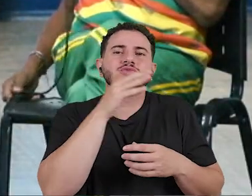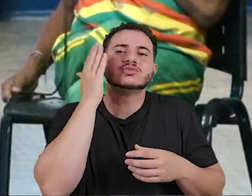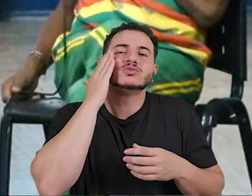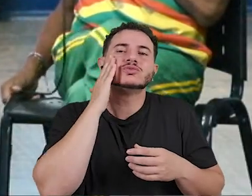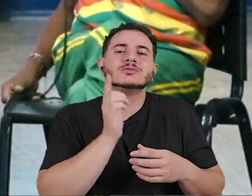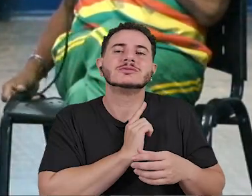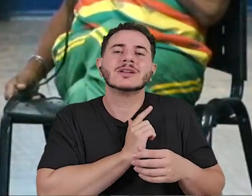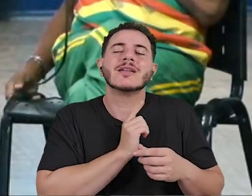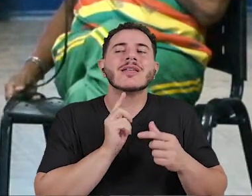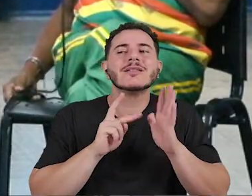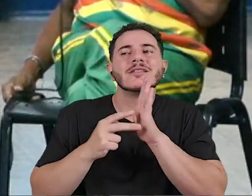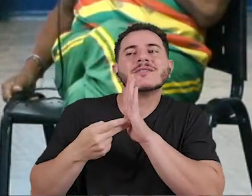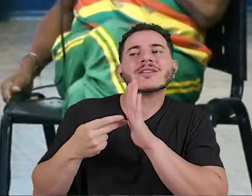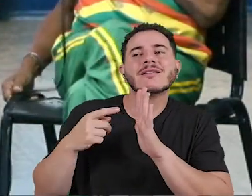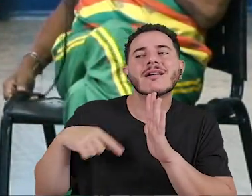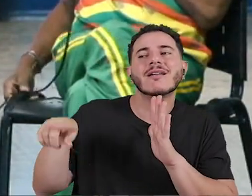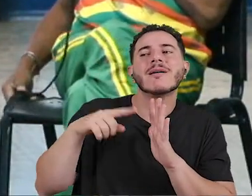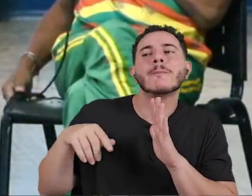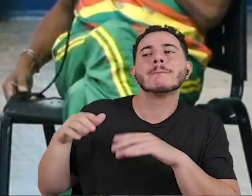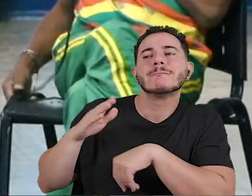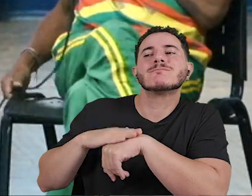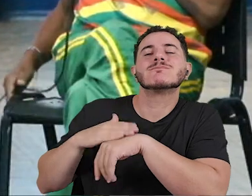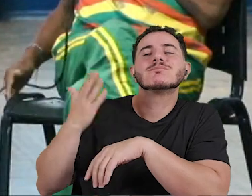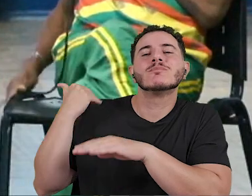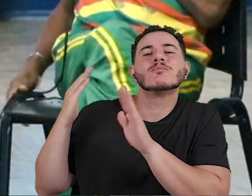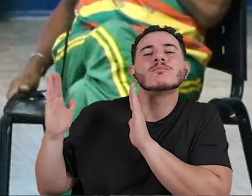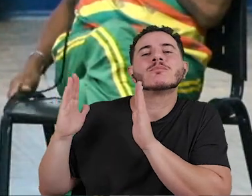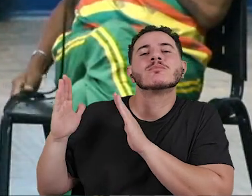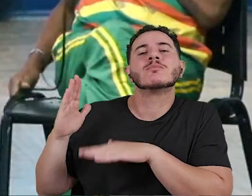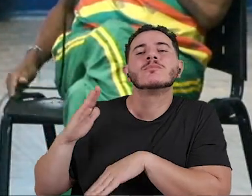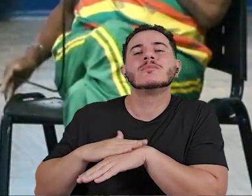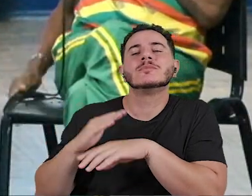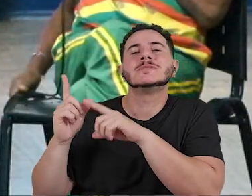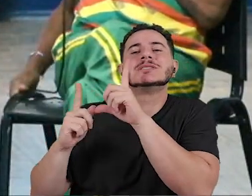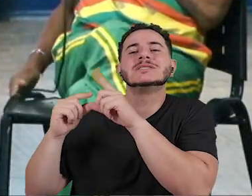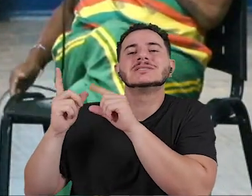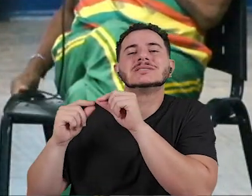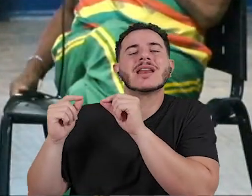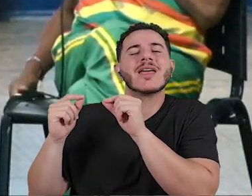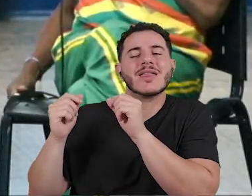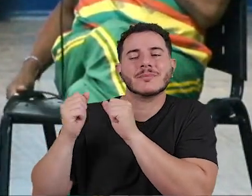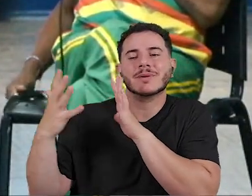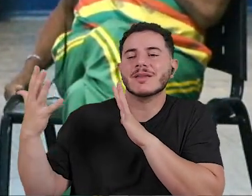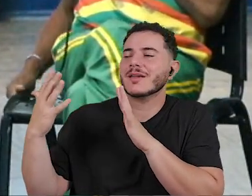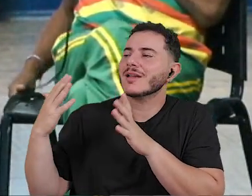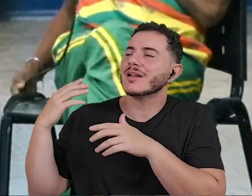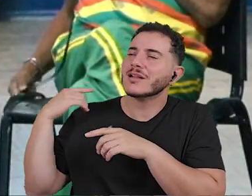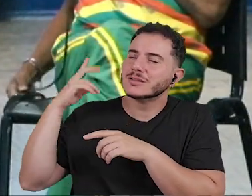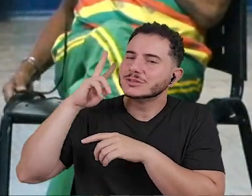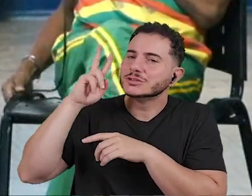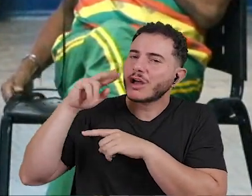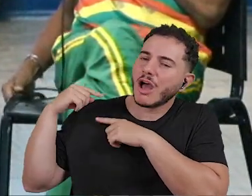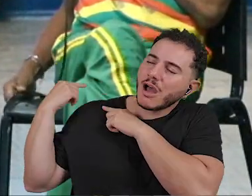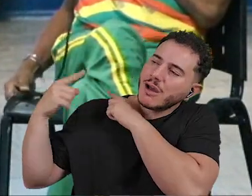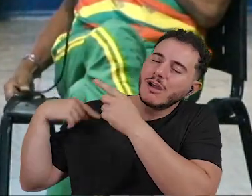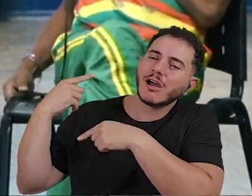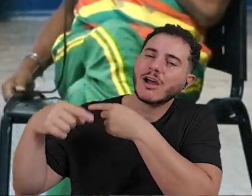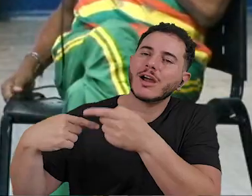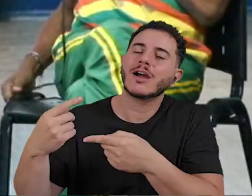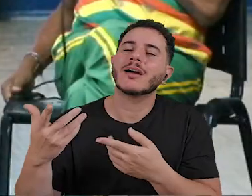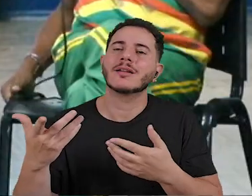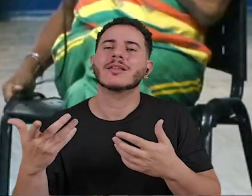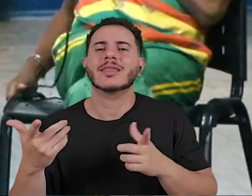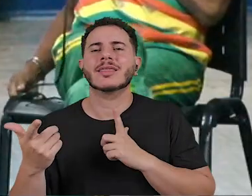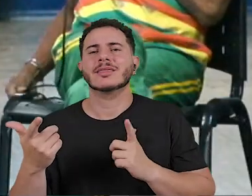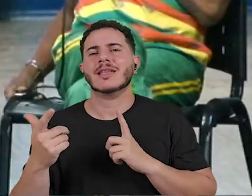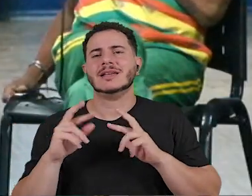juntos, né? Do Estrela e da trajetória e tudo. São muitas músicas lindas aí, né? E a gente tá com saudade. A verdade é